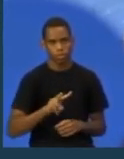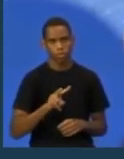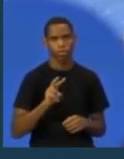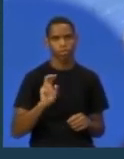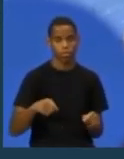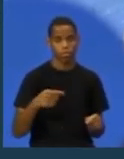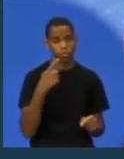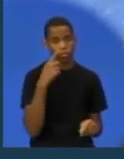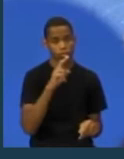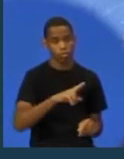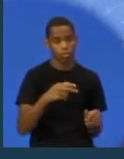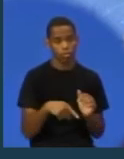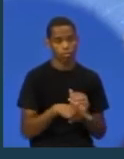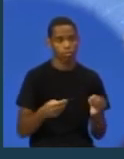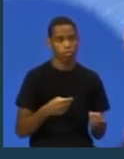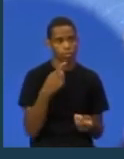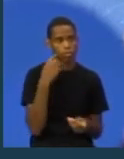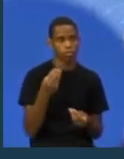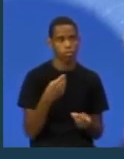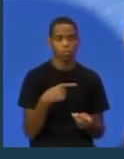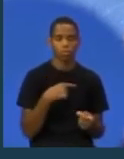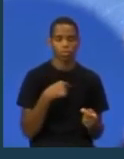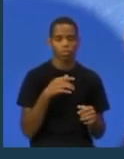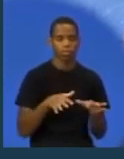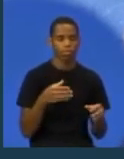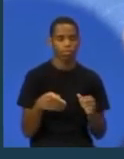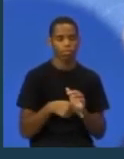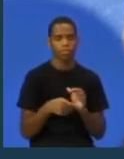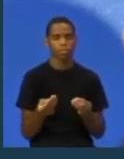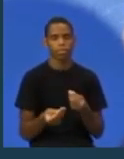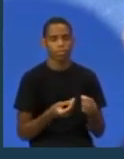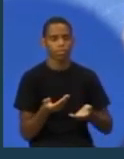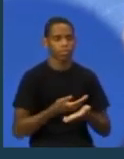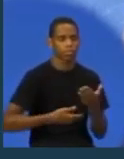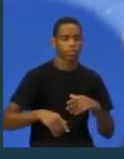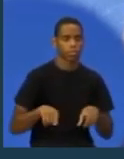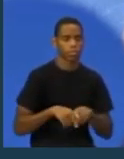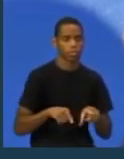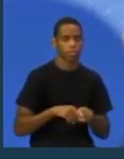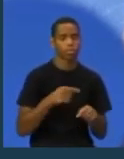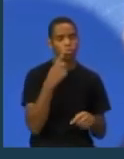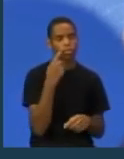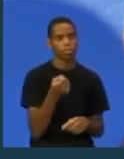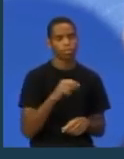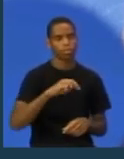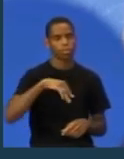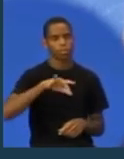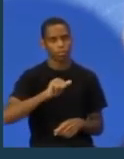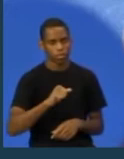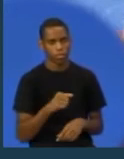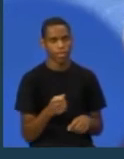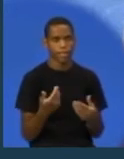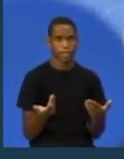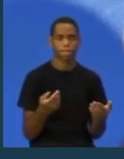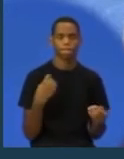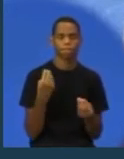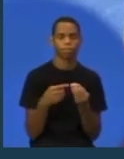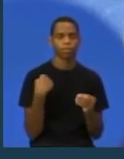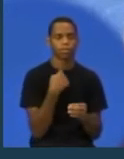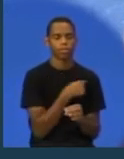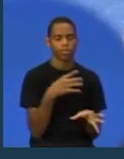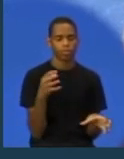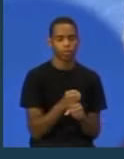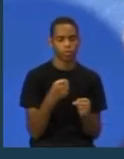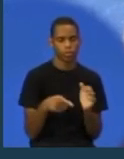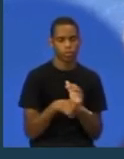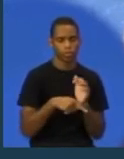que é realizado a partir dos valores de desvio padrão e a partir também dos valores de média. Então, como que nós